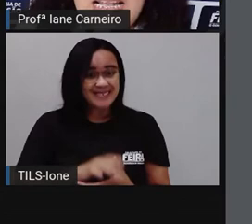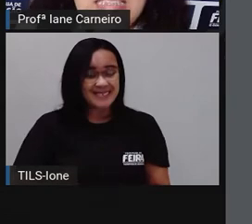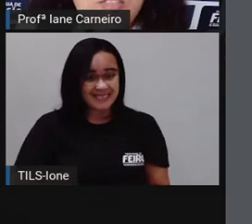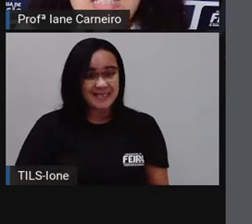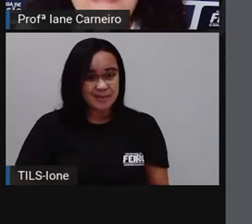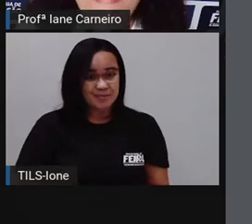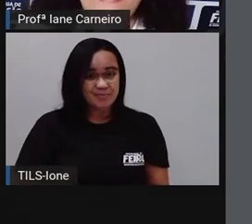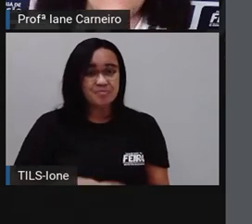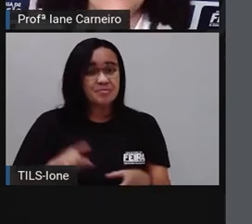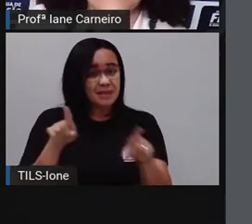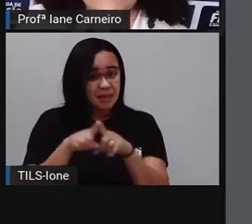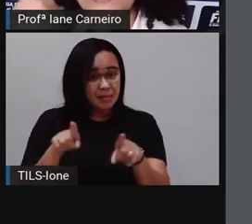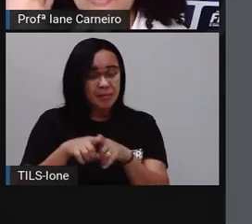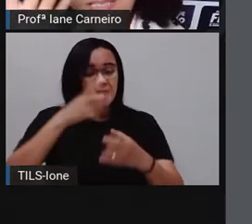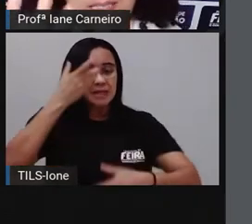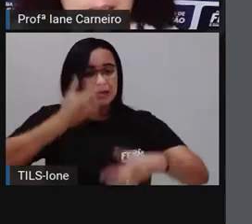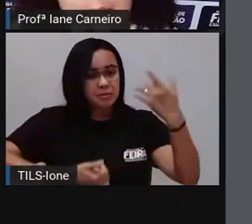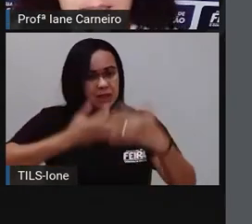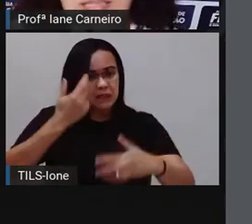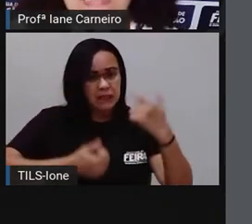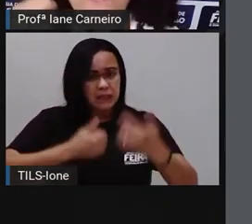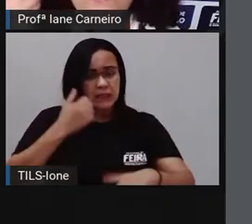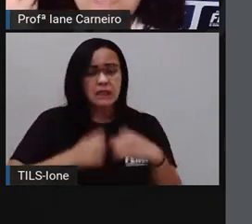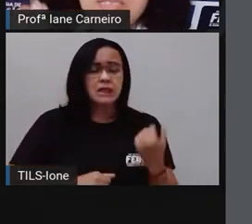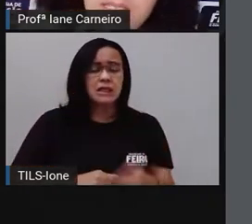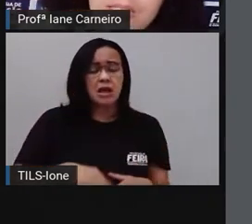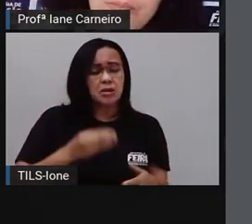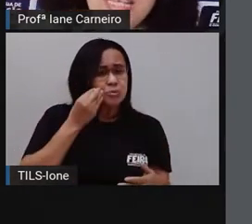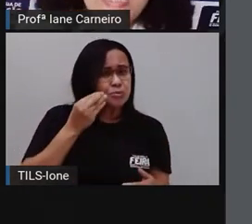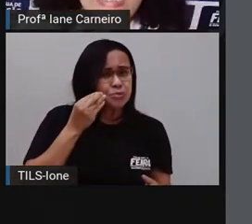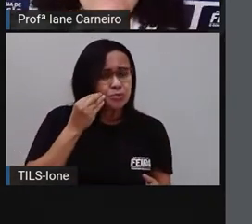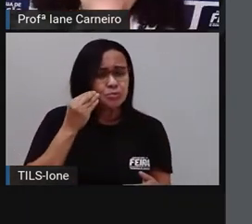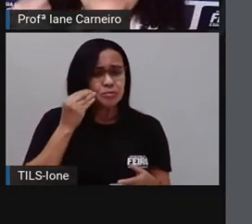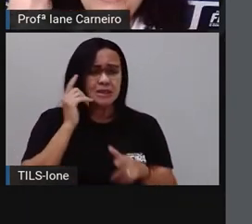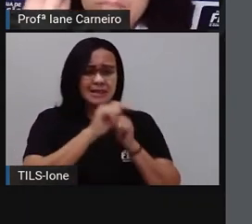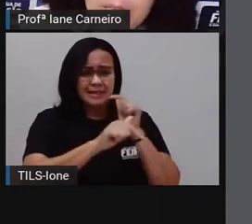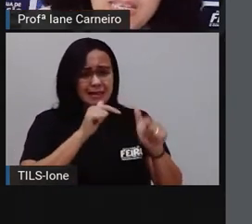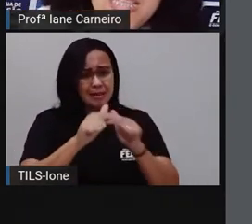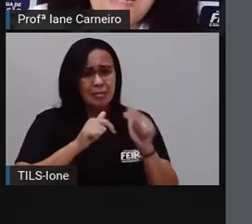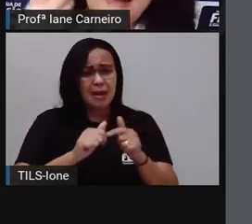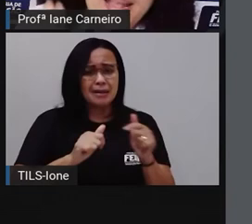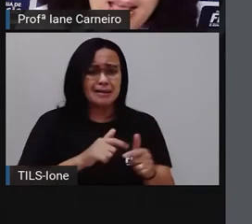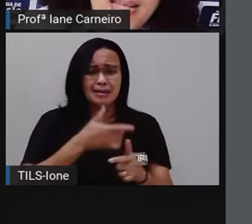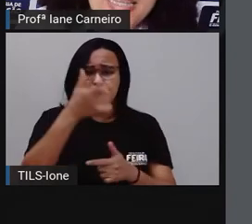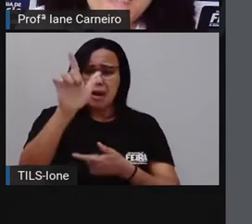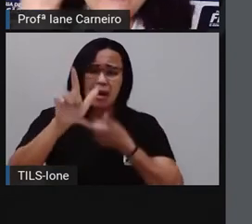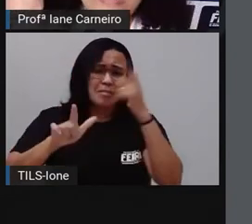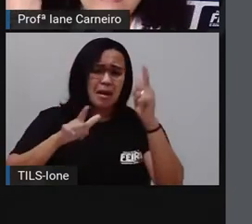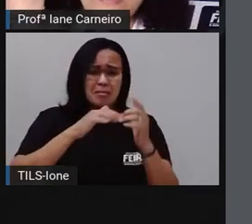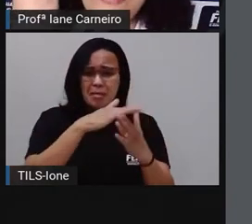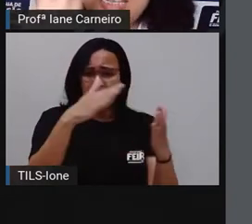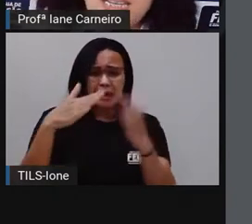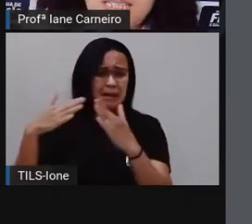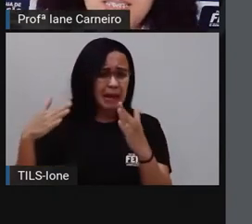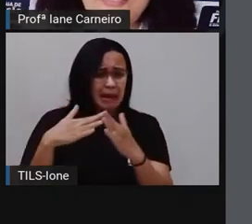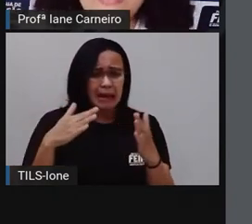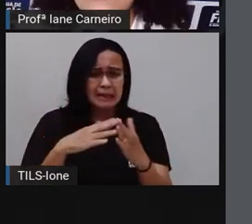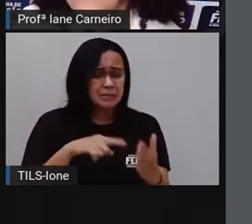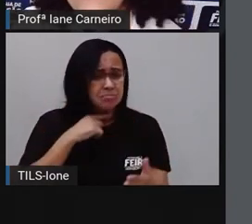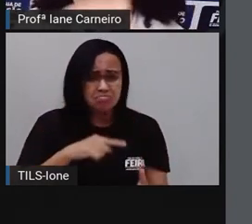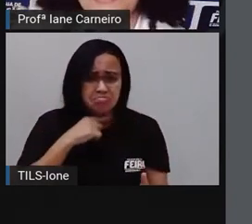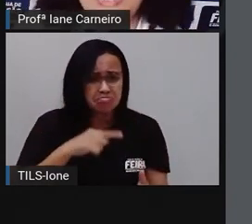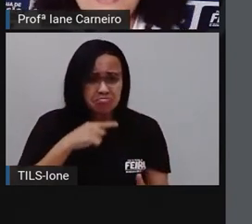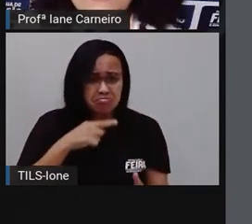né, que ela tentou trabalhar em outras casas, que não conseguiu, né, e acabou tendo que ir trabalhar, né, na feira